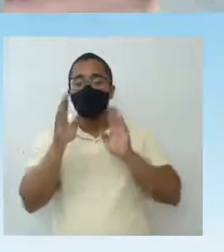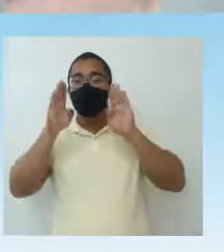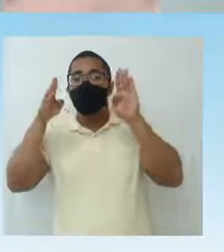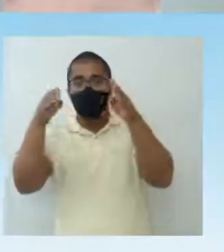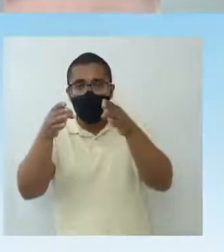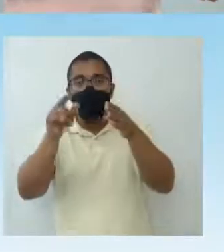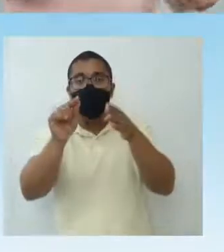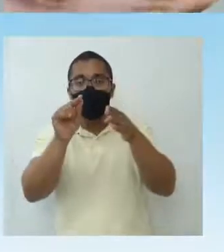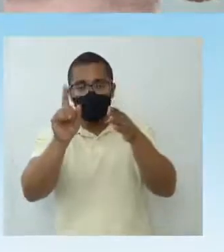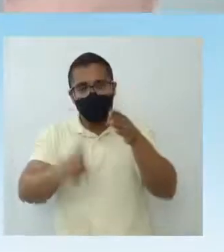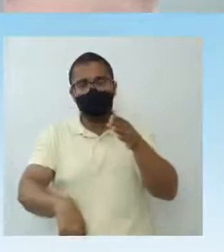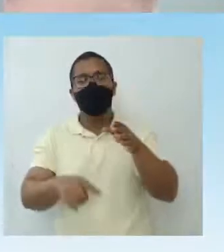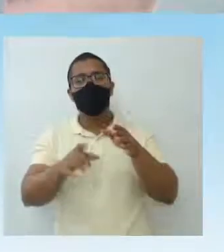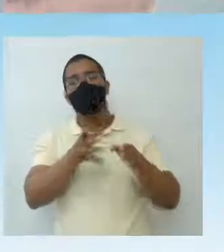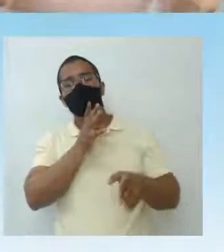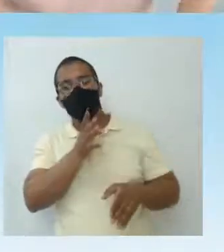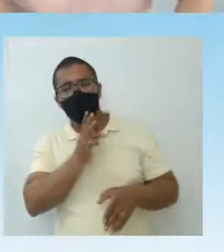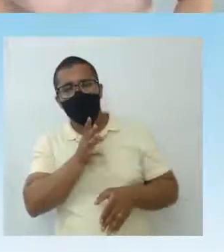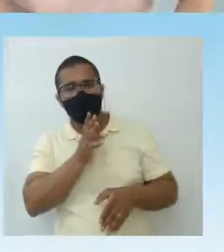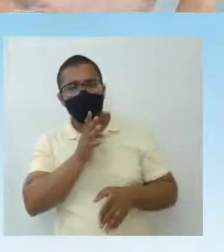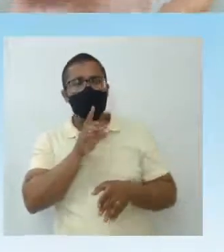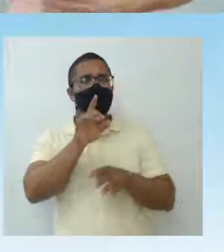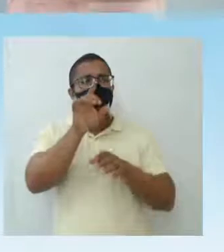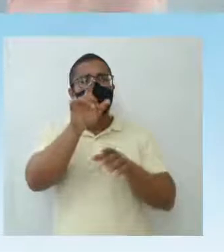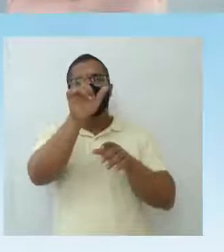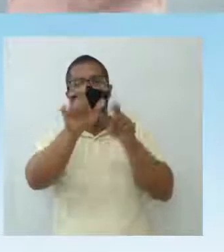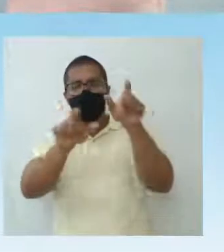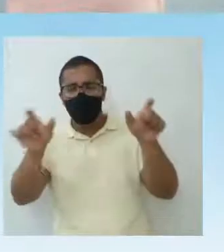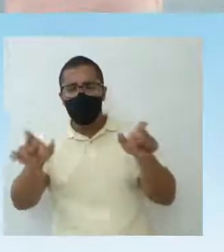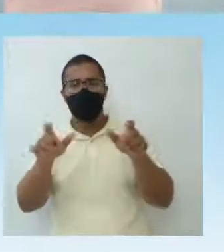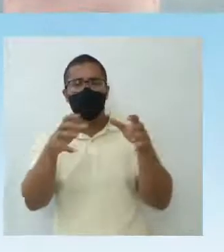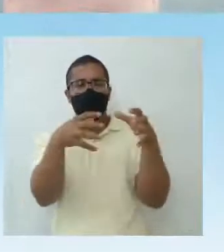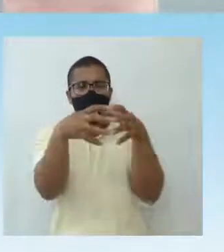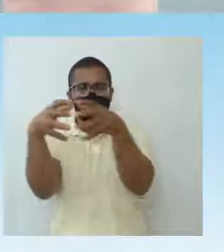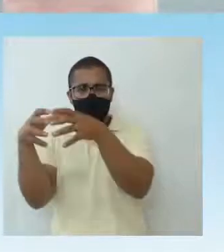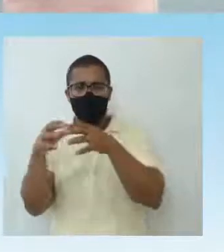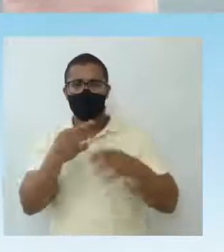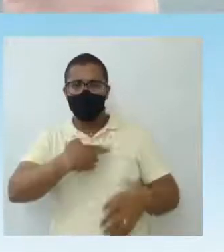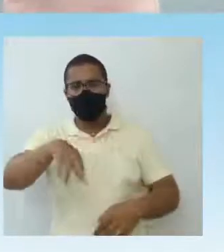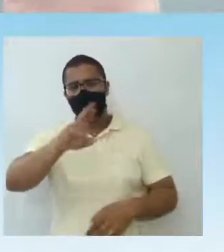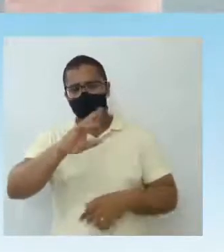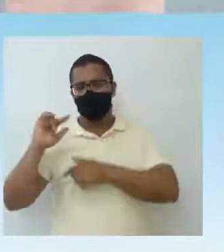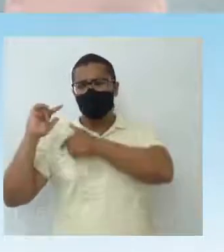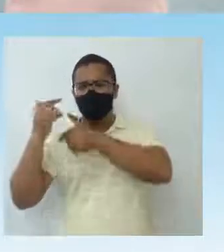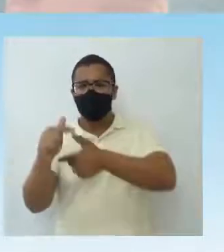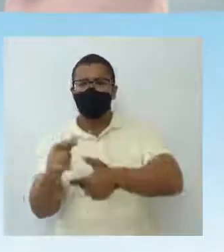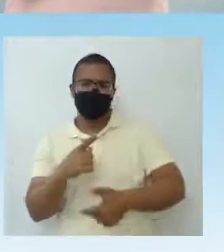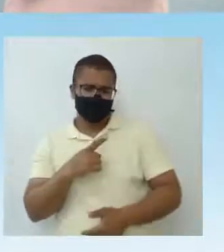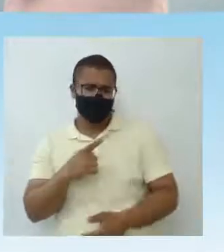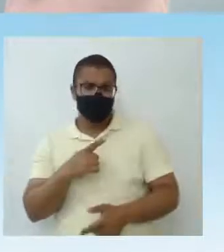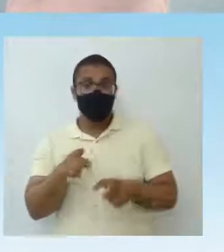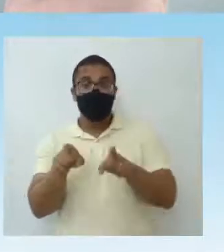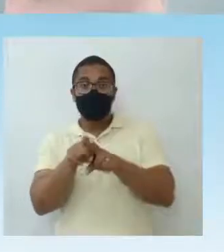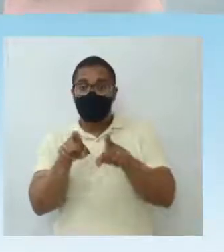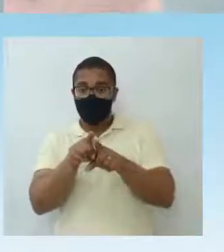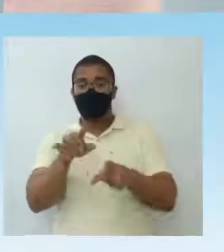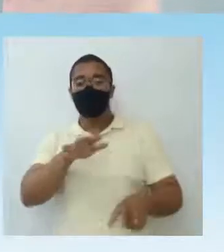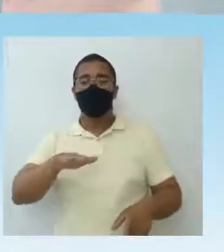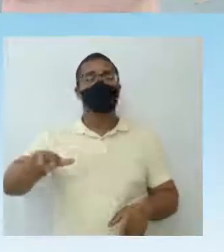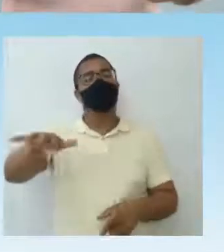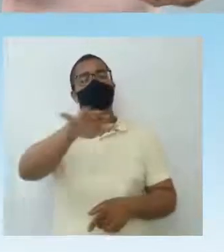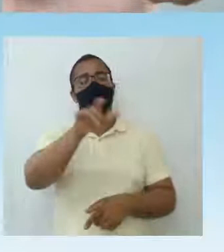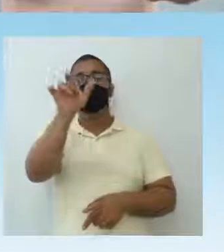quê? A pluralidade, o respeito das grandes tradições religiosas e as figuras de vida,